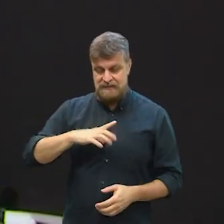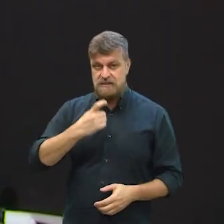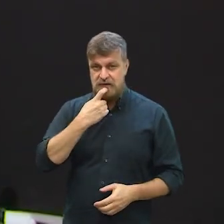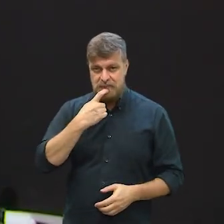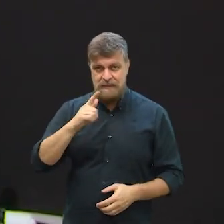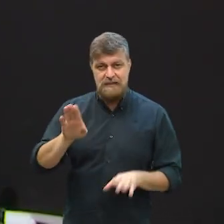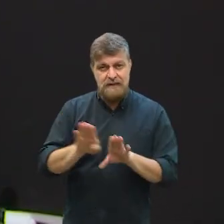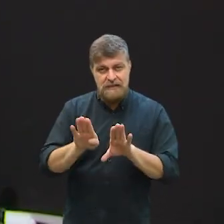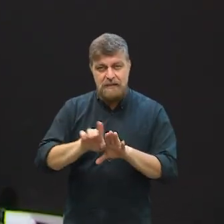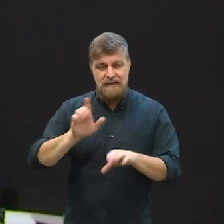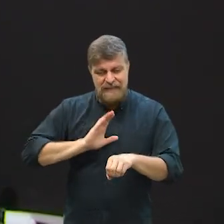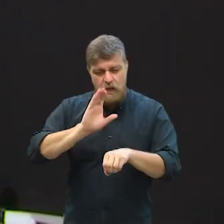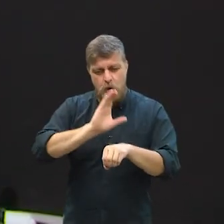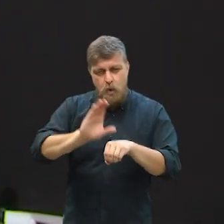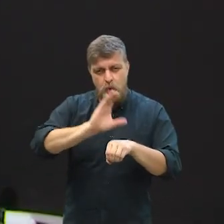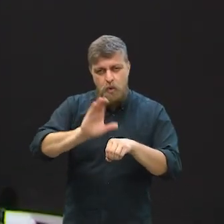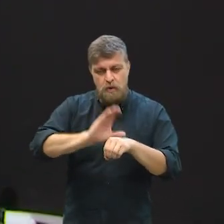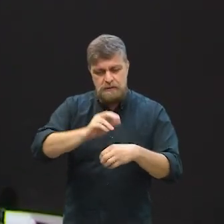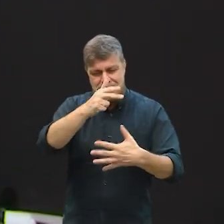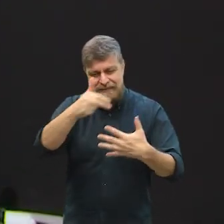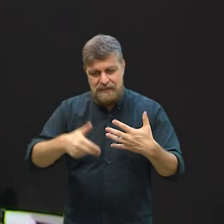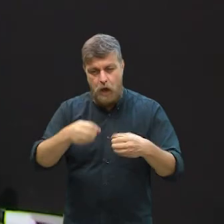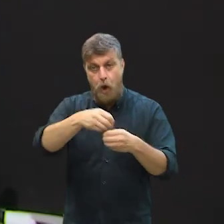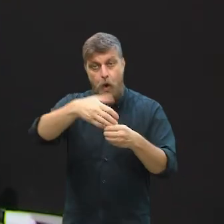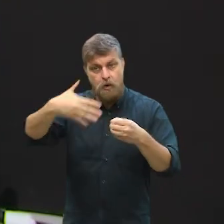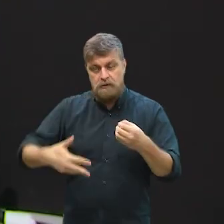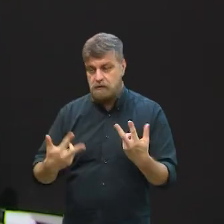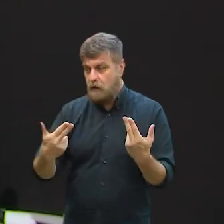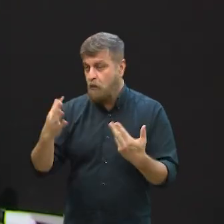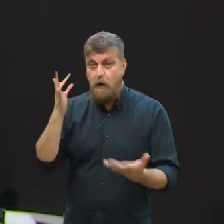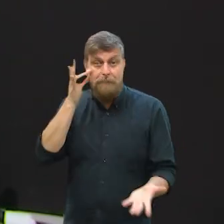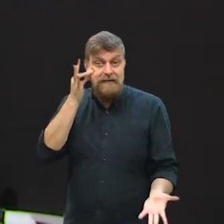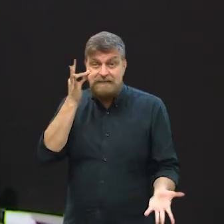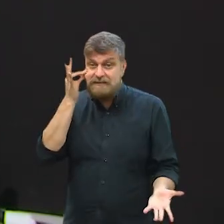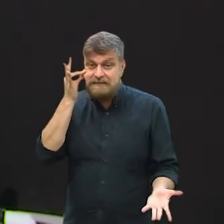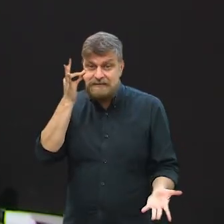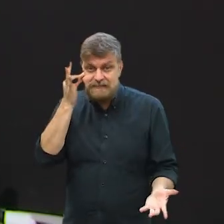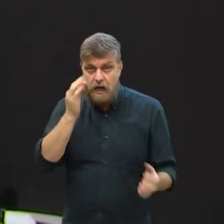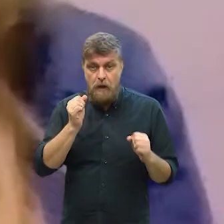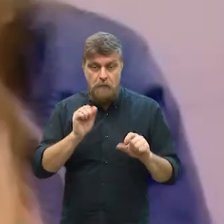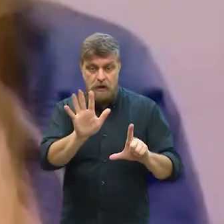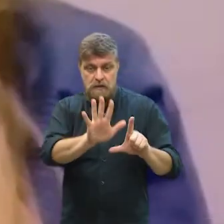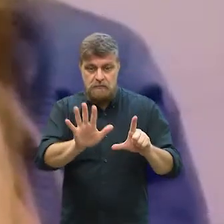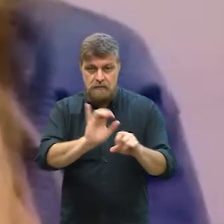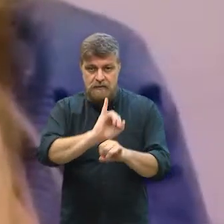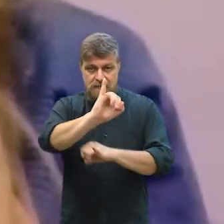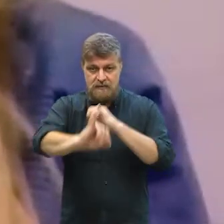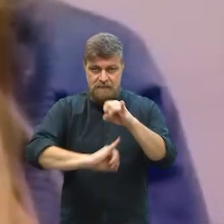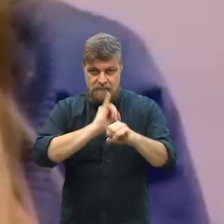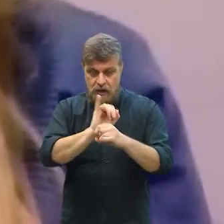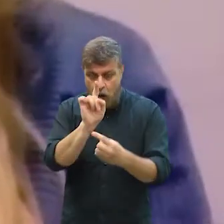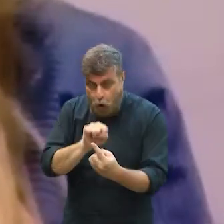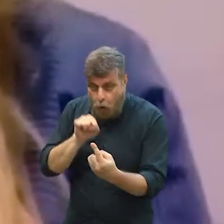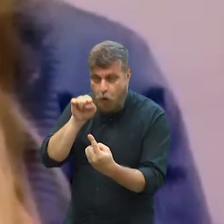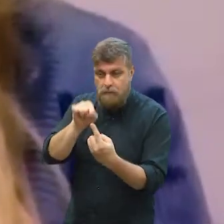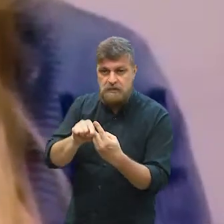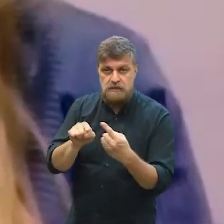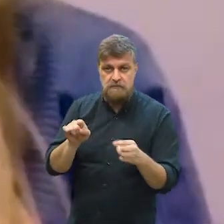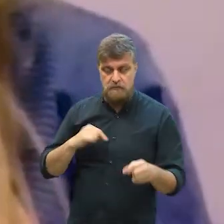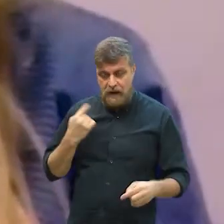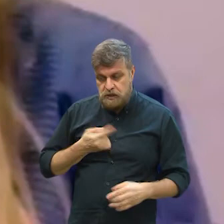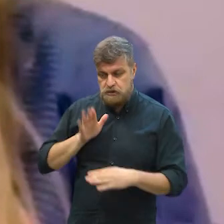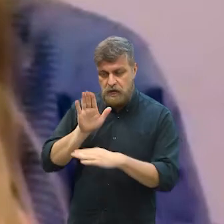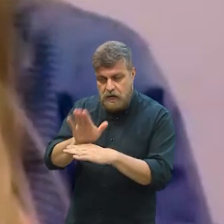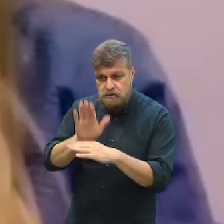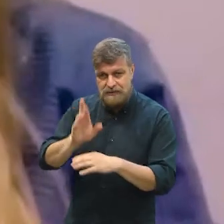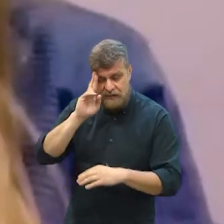gente também realiza alguns desses cursos com o mesmo conteúdo que a gente aplica presencialmente a gente aplica de maneira remota justamente, Mirna, para a